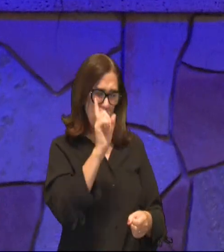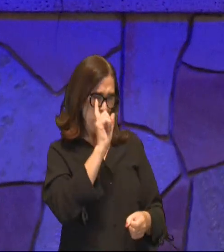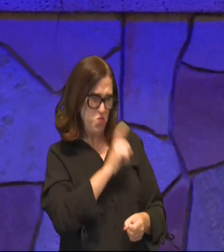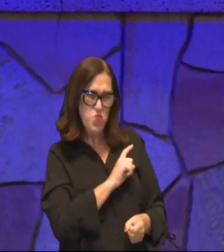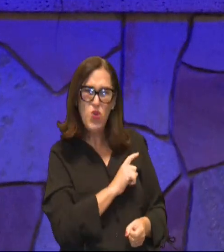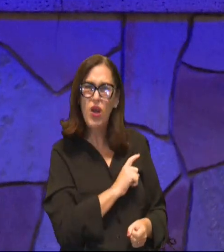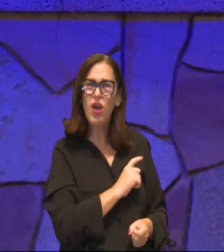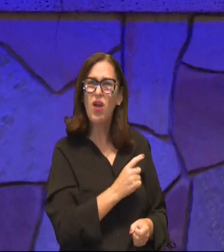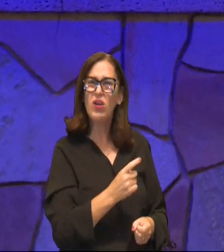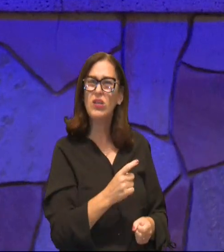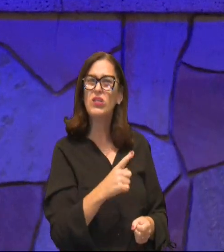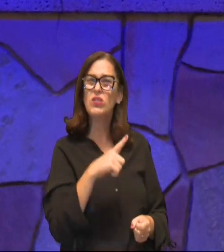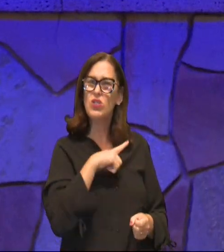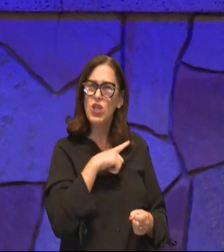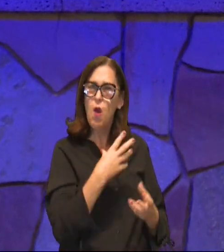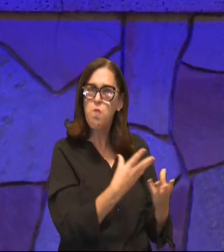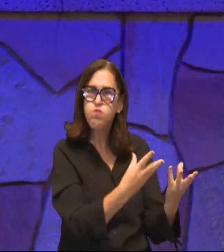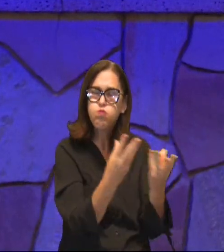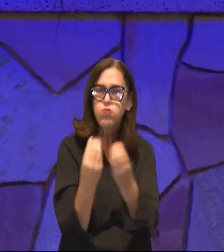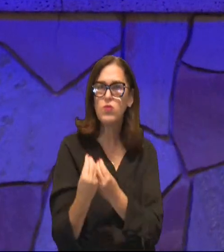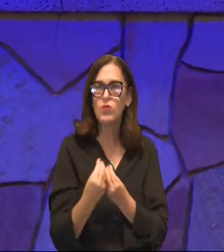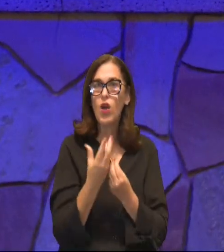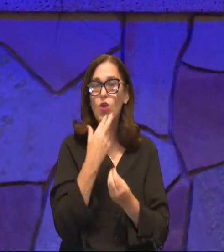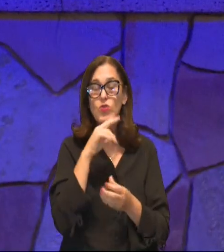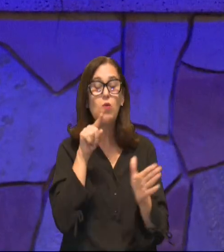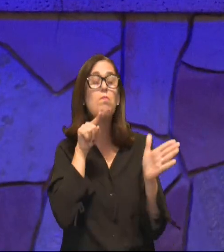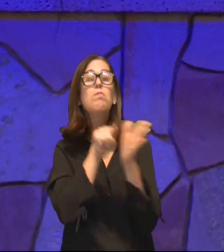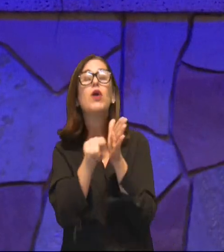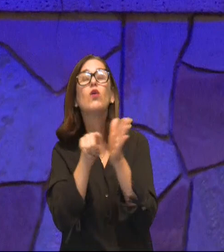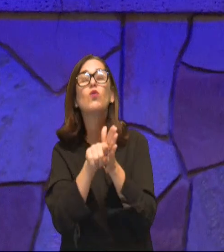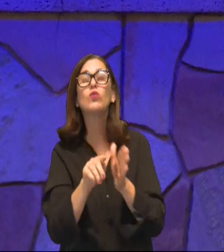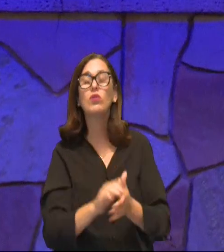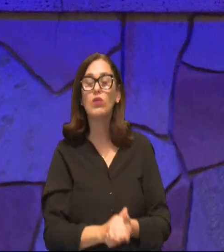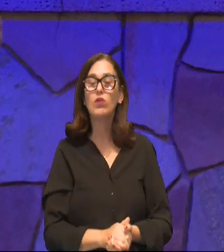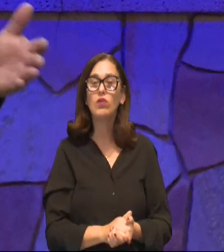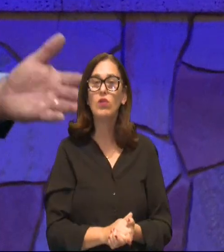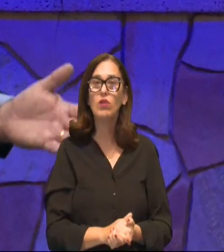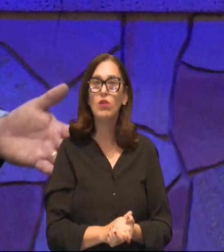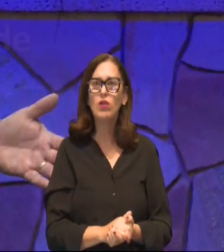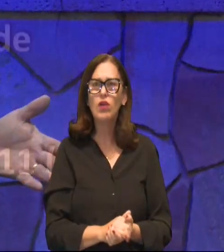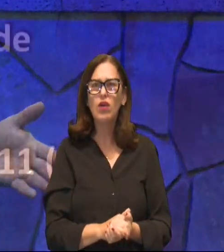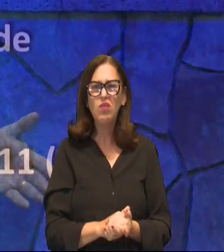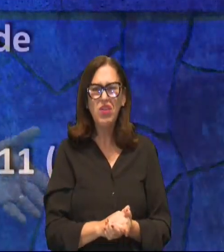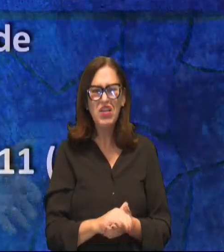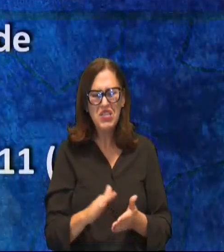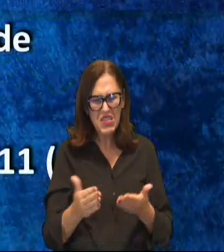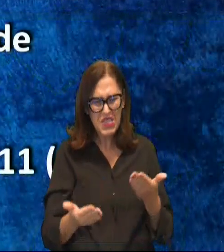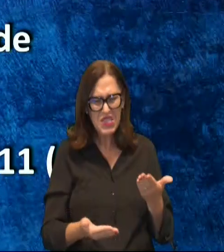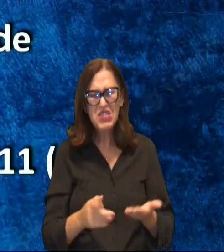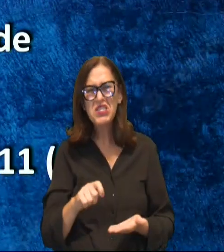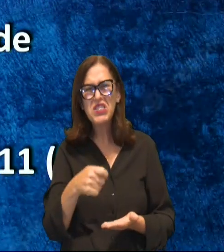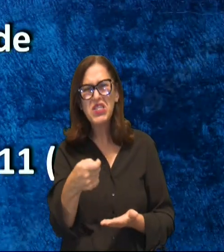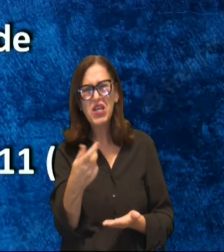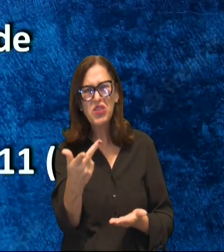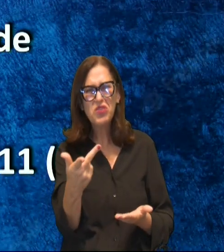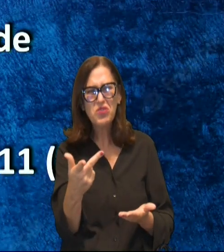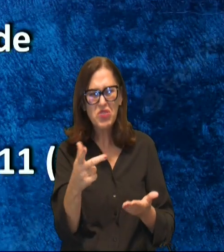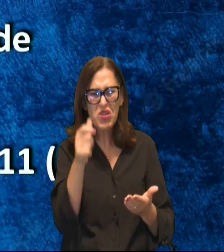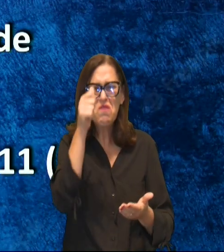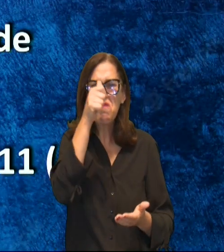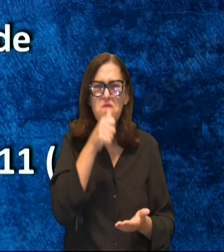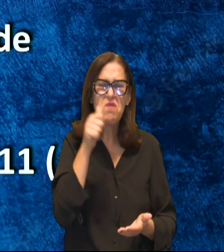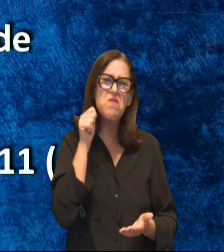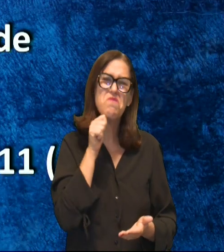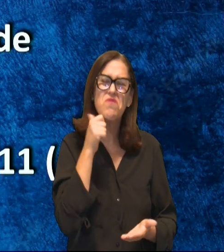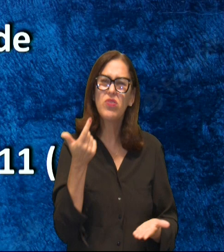iniquidade, E o Senhor pergunta então: de que me serve a mim a multidão dos vossos sacrifícios,